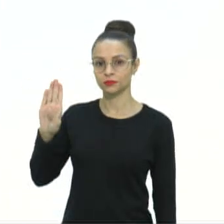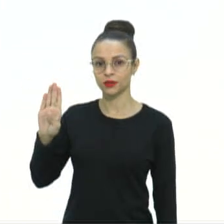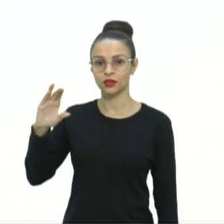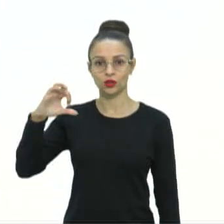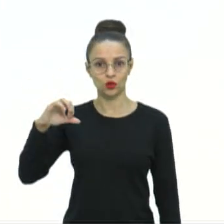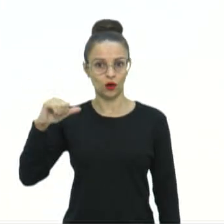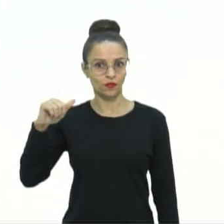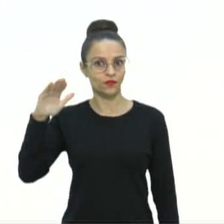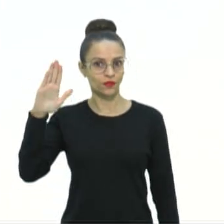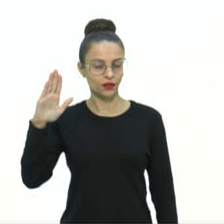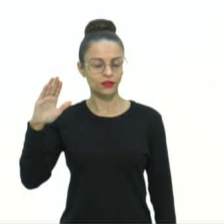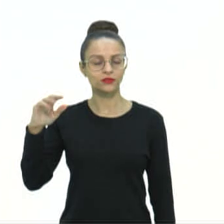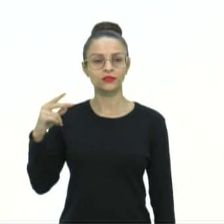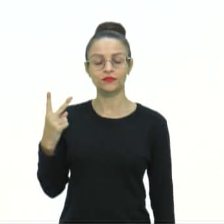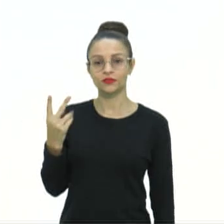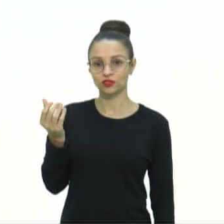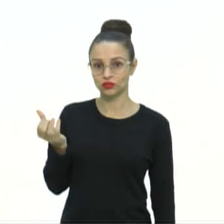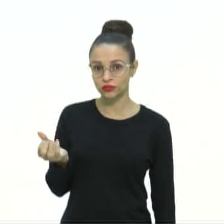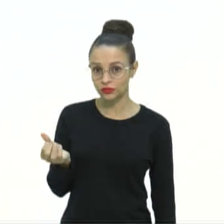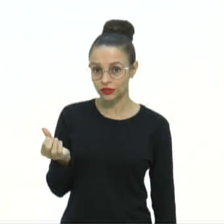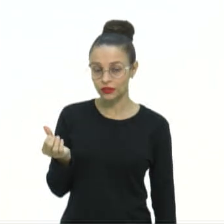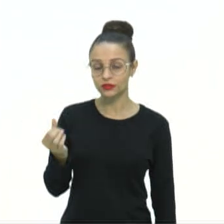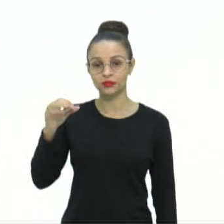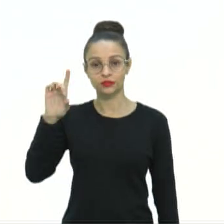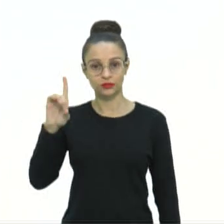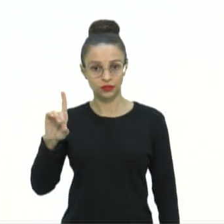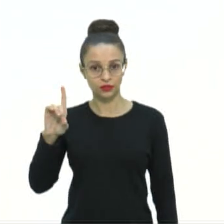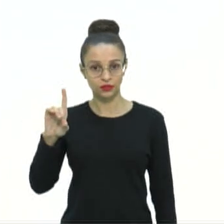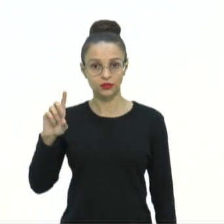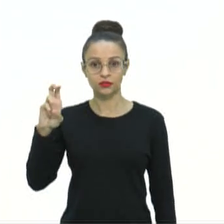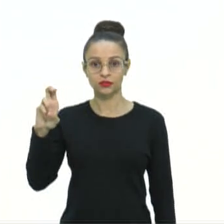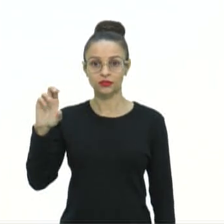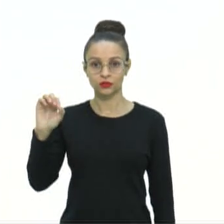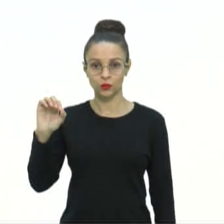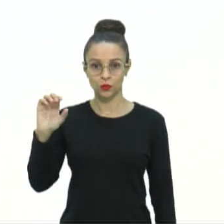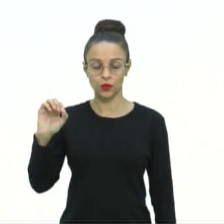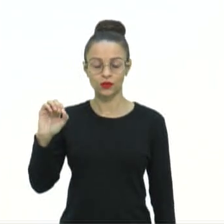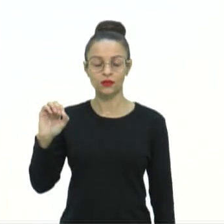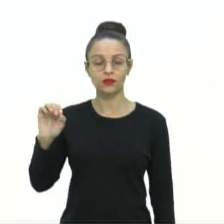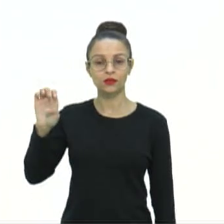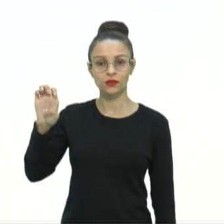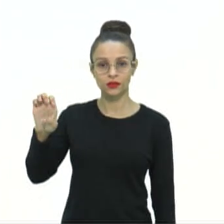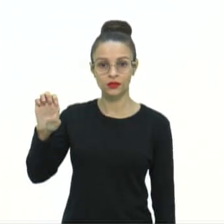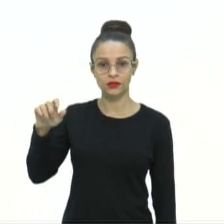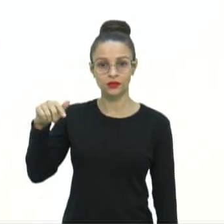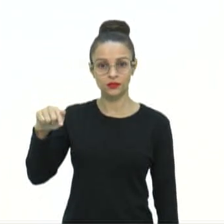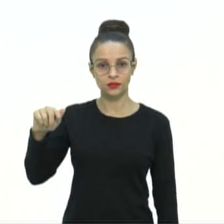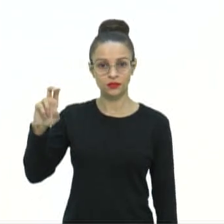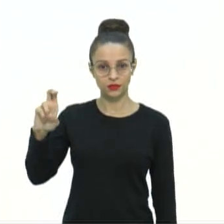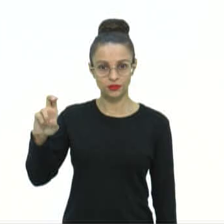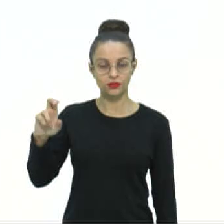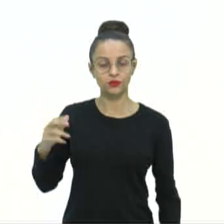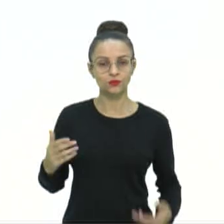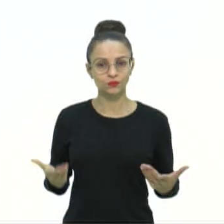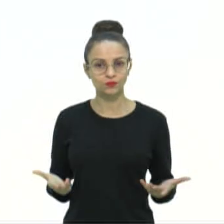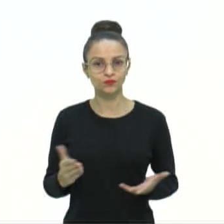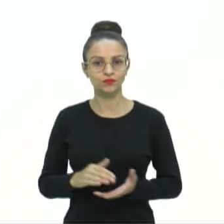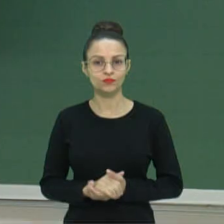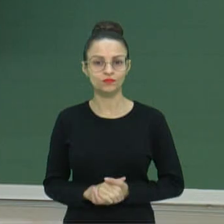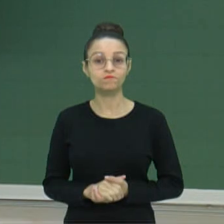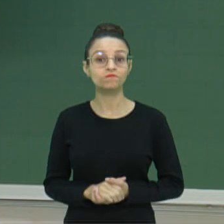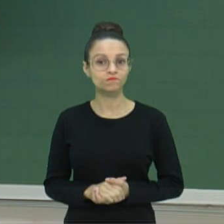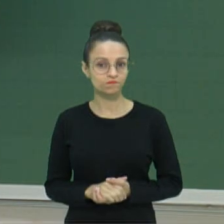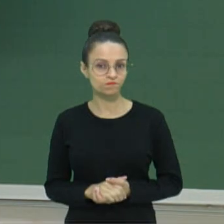vezes. Item C, 26 vezes. Item D, 50 vezes, ou item E, 75 vezes.